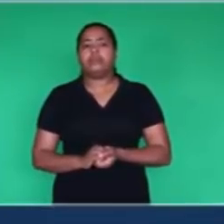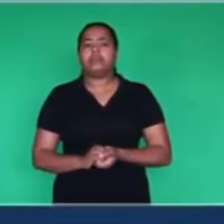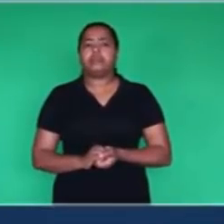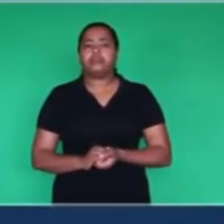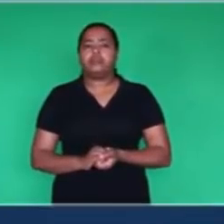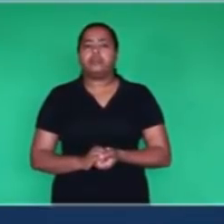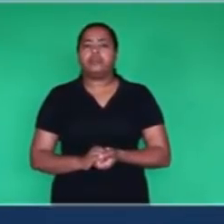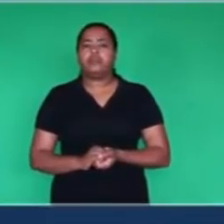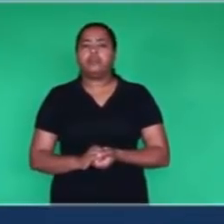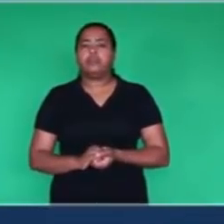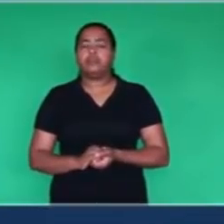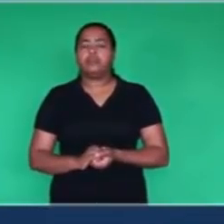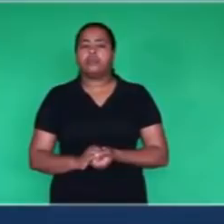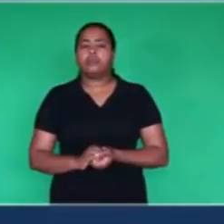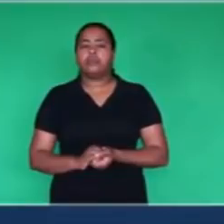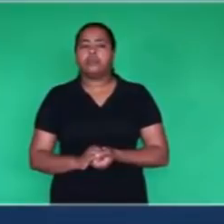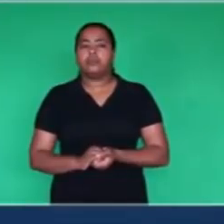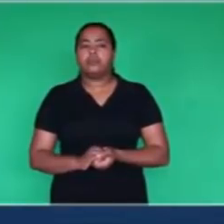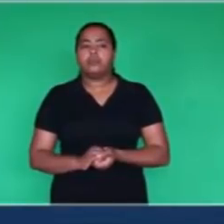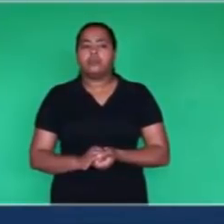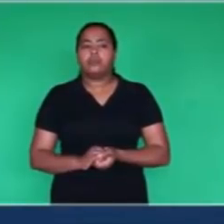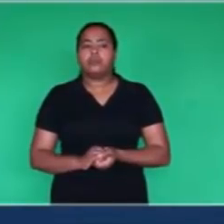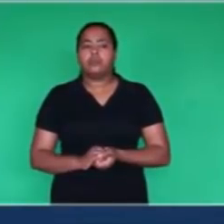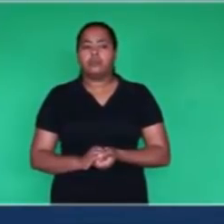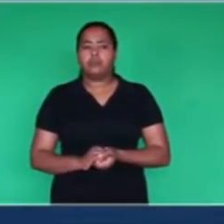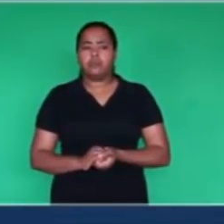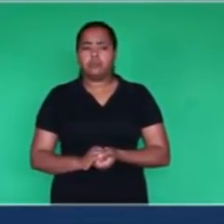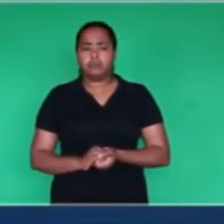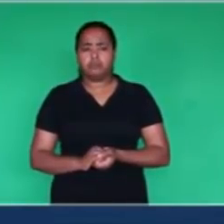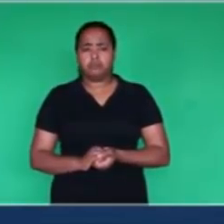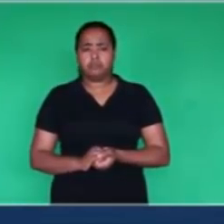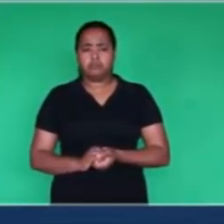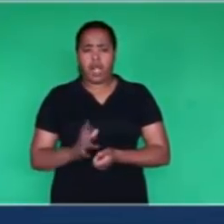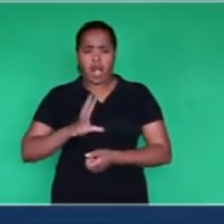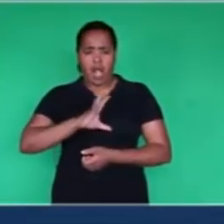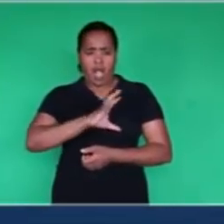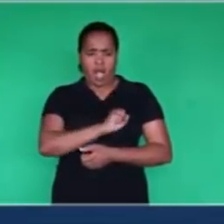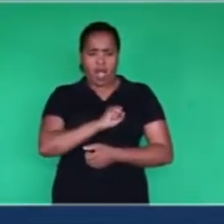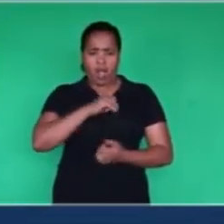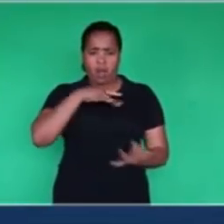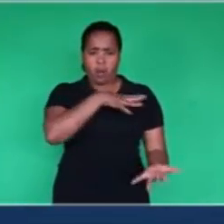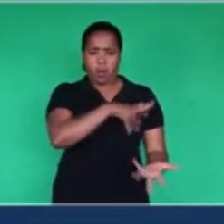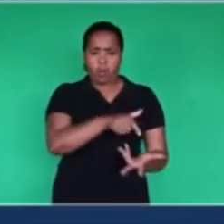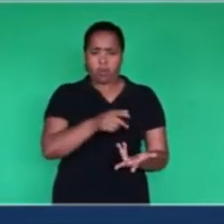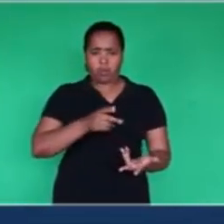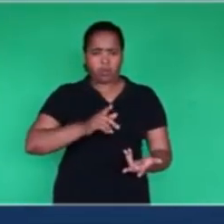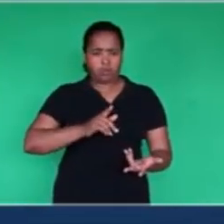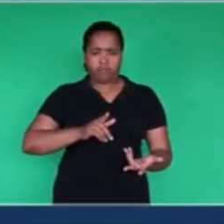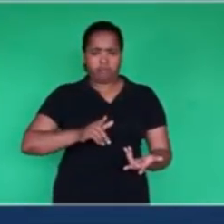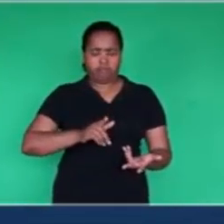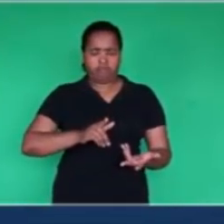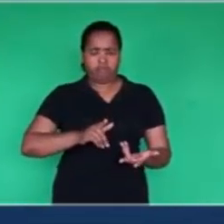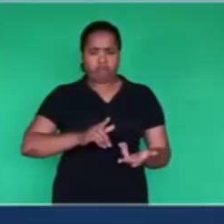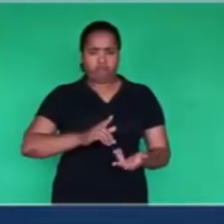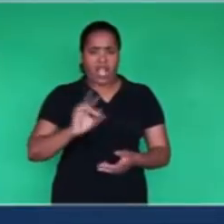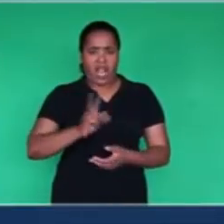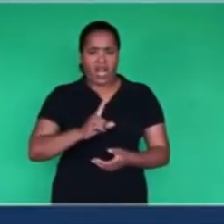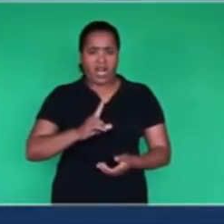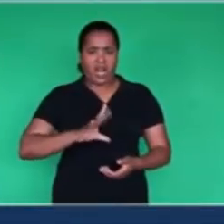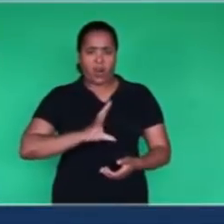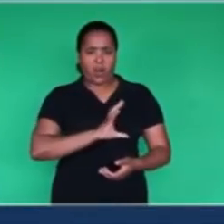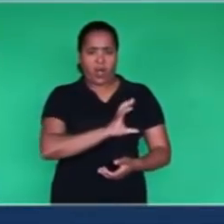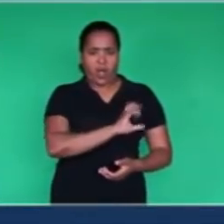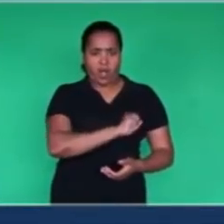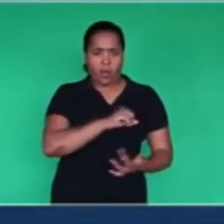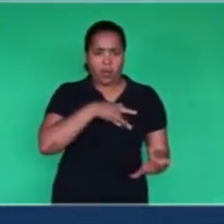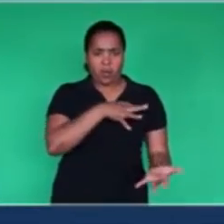depois vamos ler o 16, por certo. Não comigo, ameis todos, o mundo. Não ameis o mundo, nem